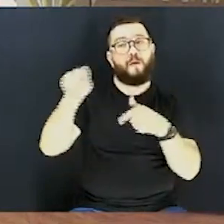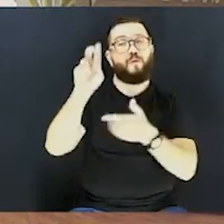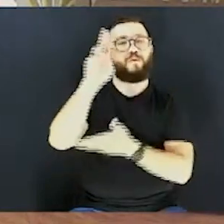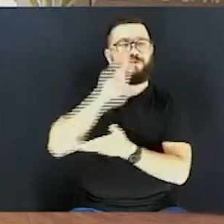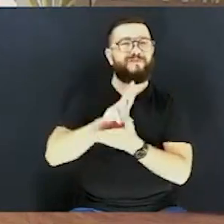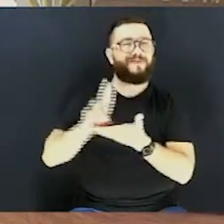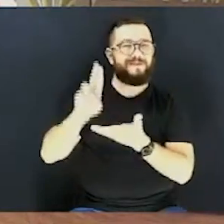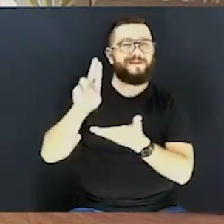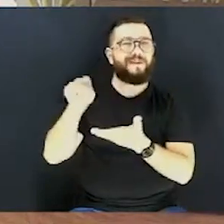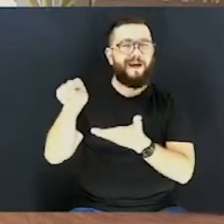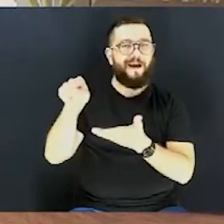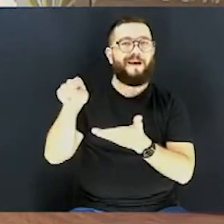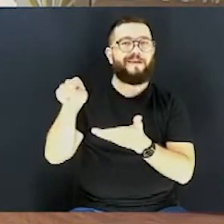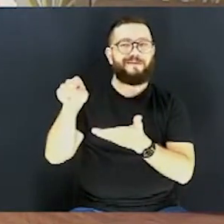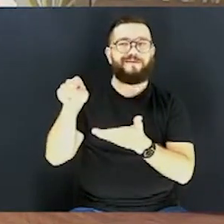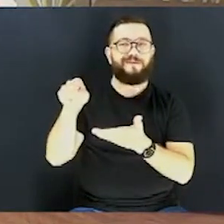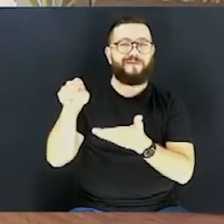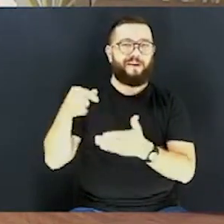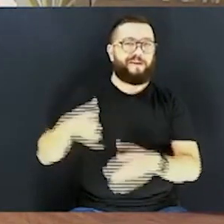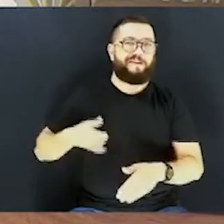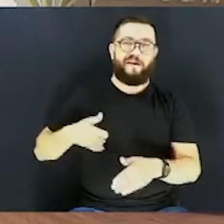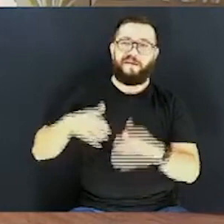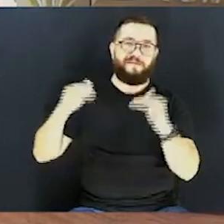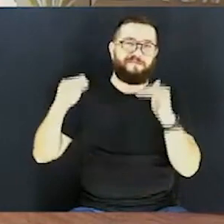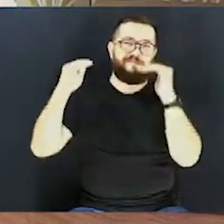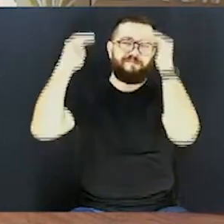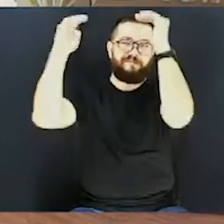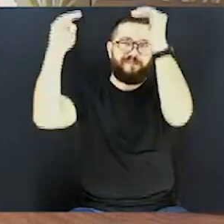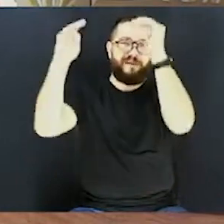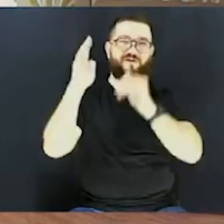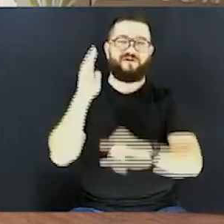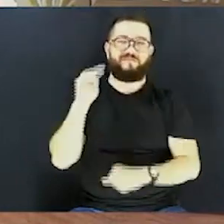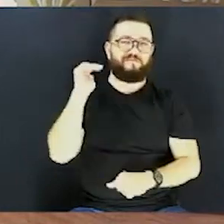esse público, eu tenho para mim que